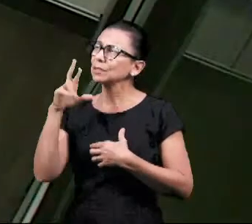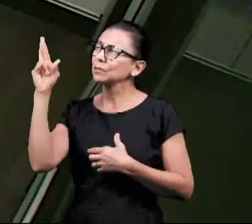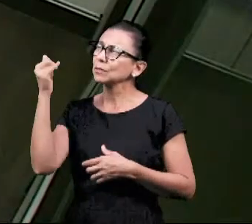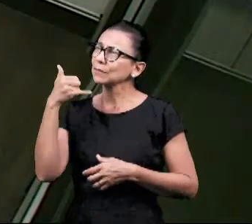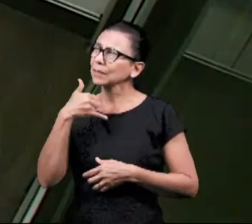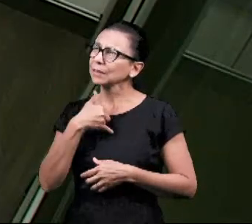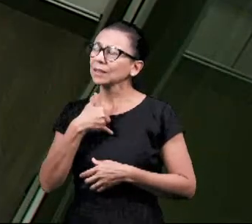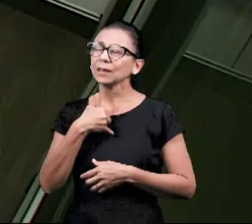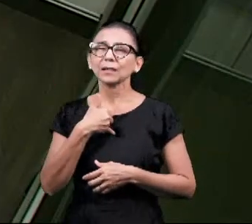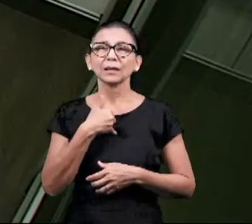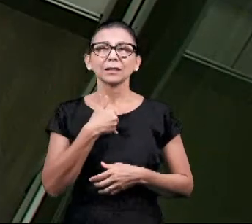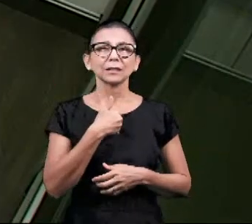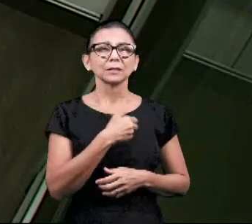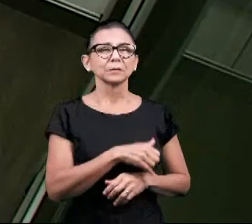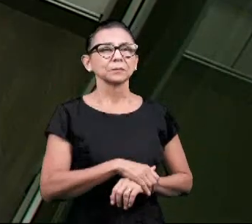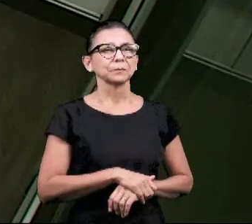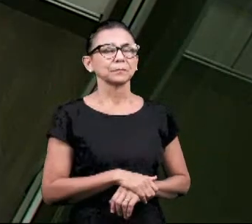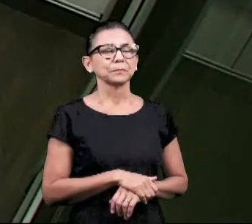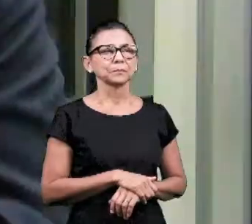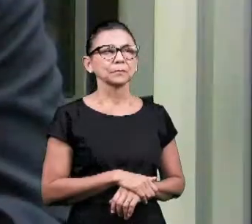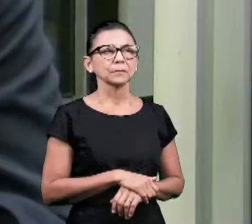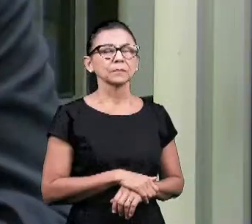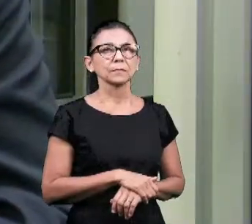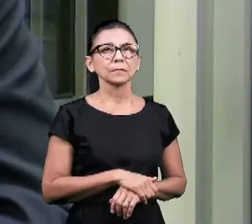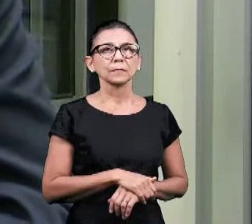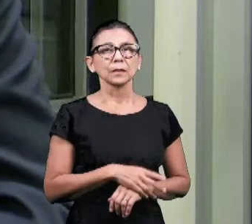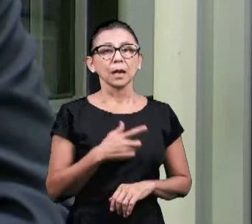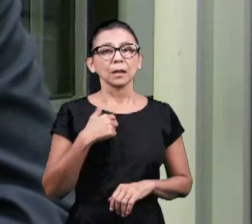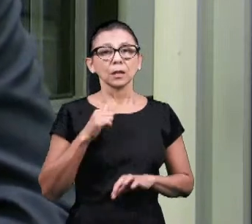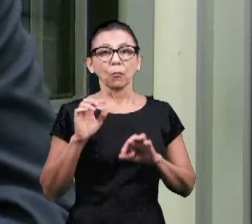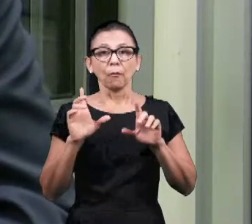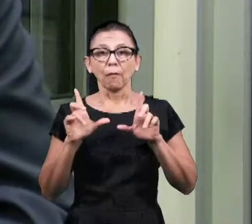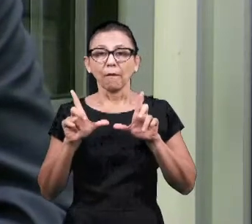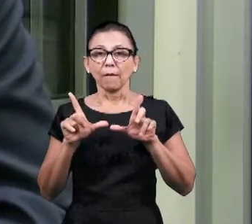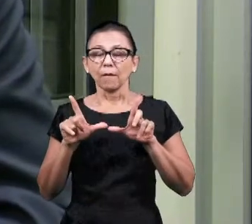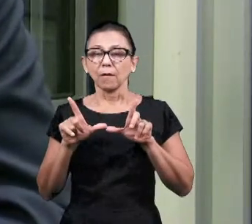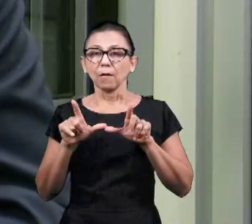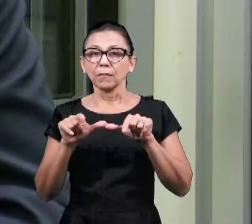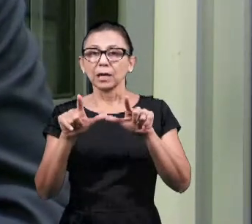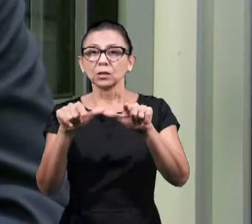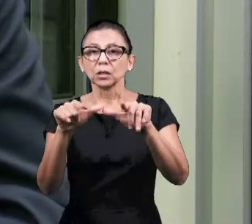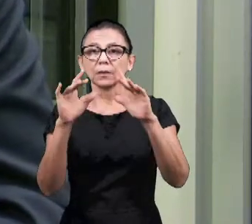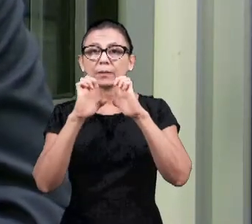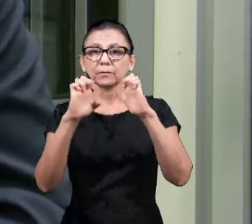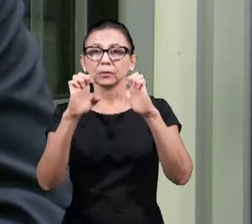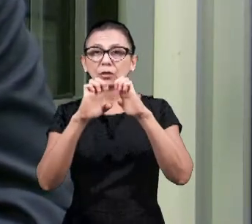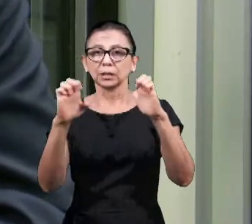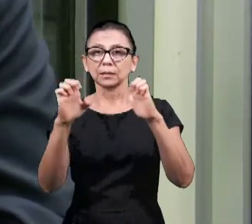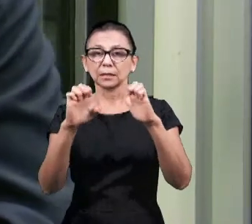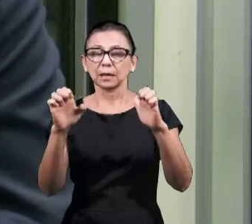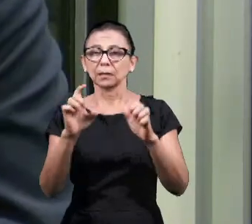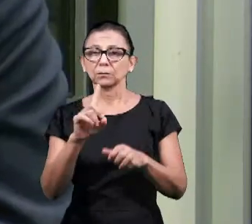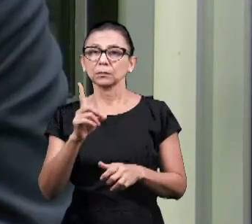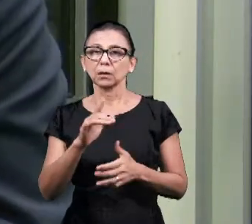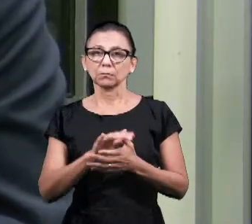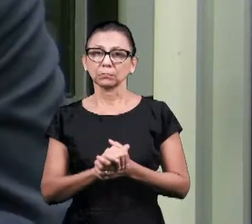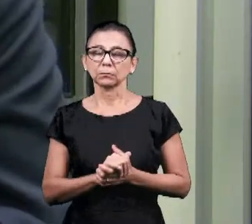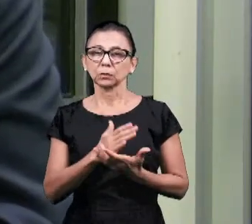Era Não, ainda não estava viajando para o sul do estado. Eu comecei a ser obreiro quando comecei a viajar para o sul do estado do Espírito